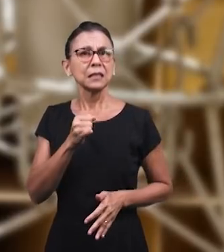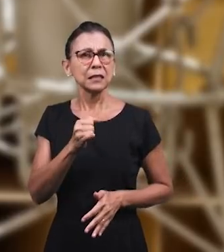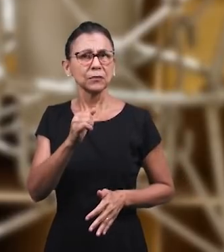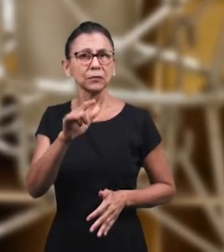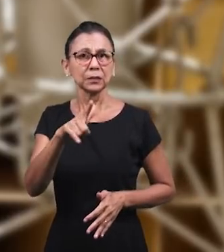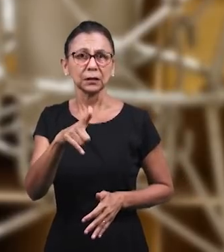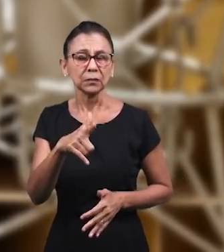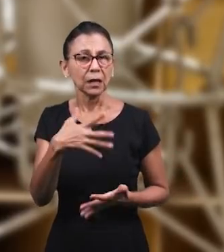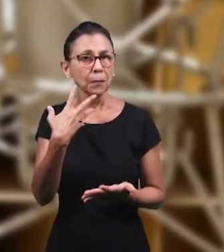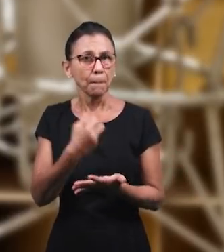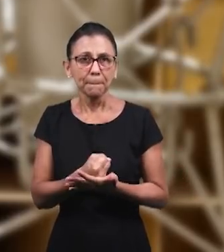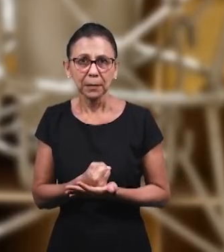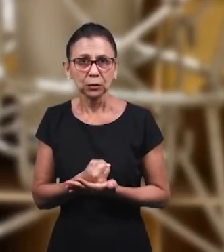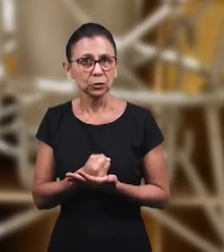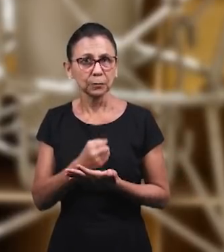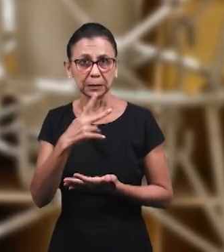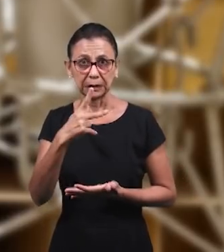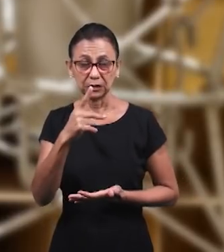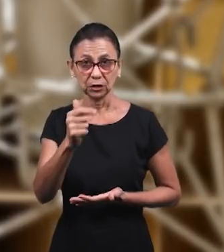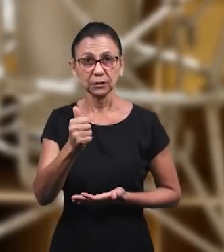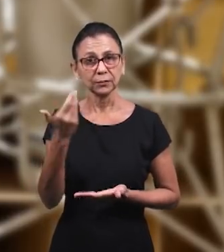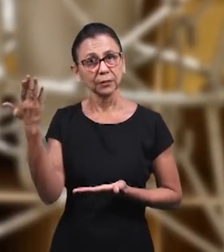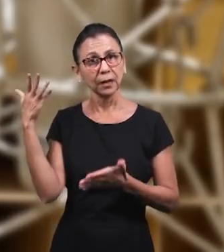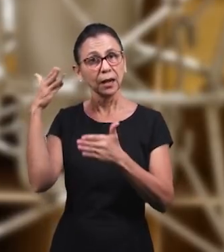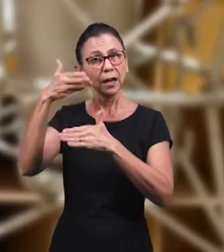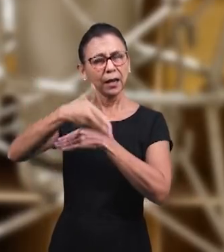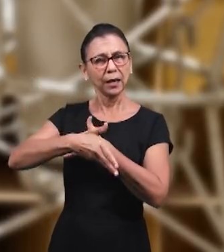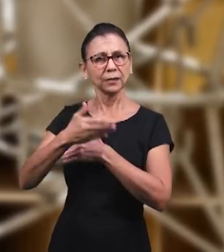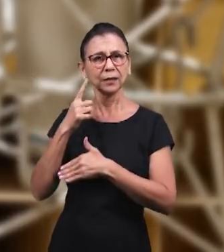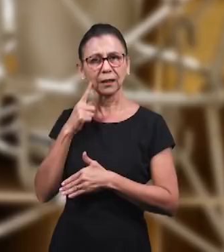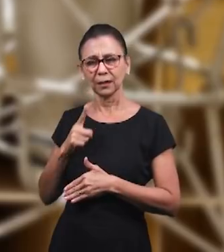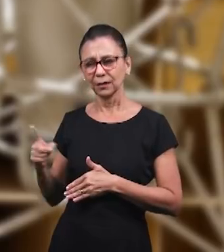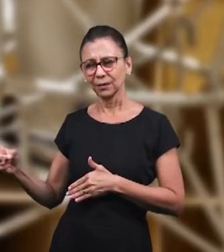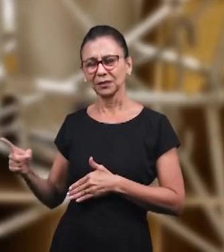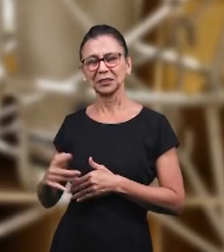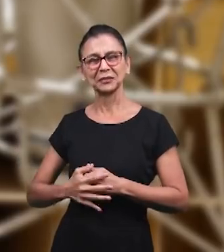você ainda não tem instalado, acesse